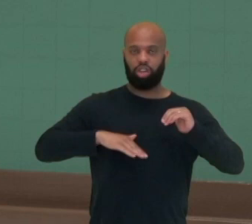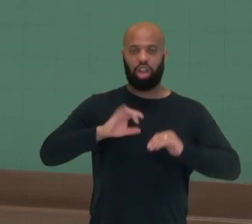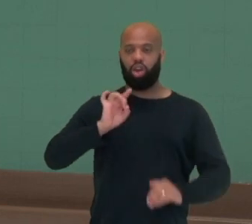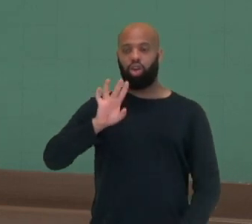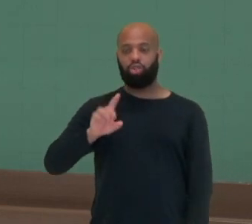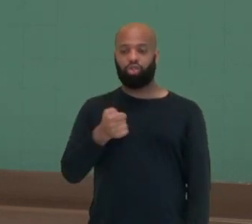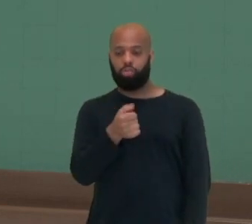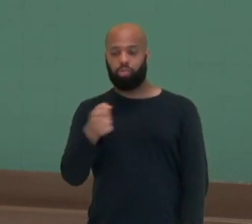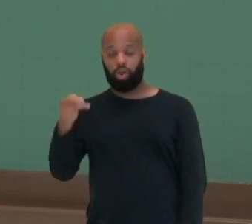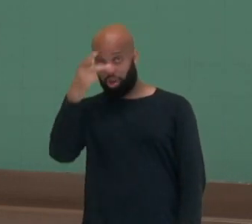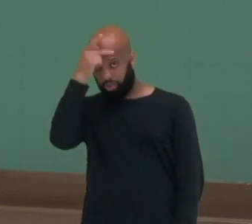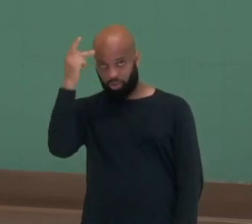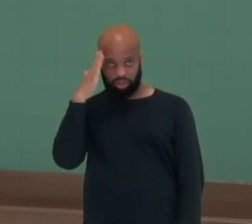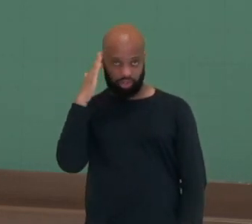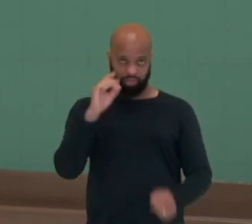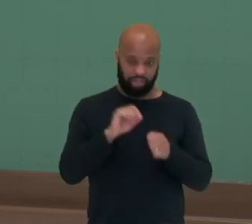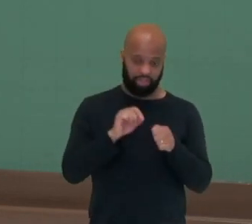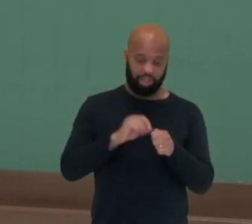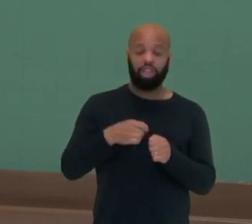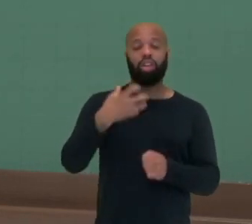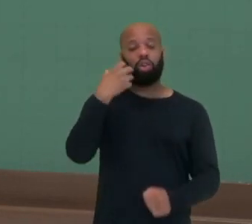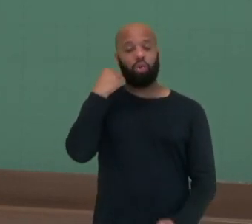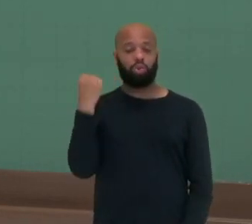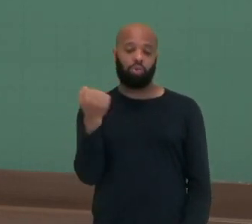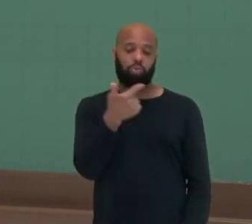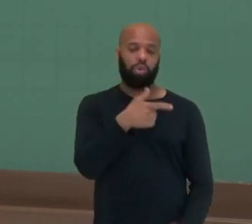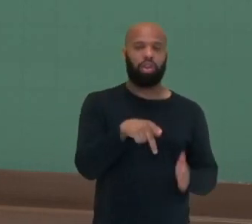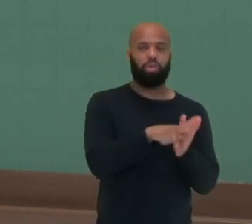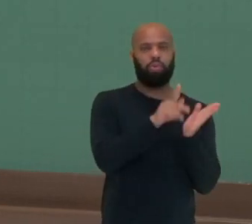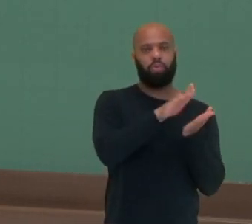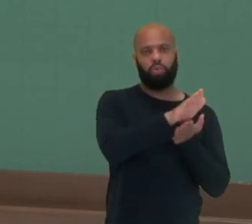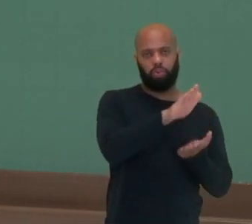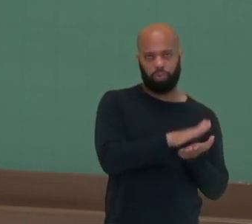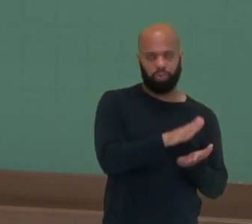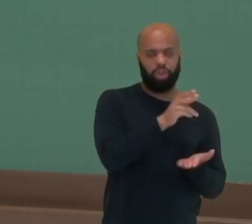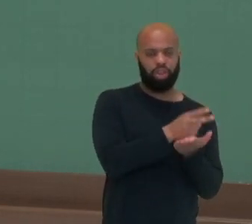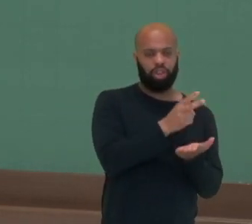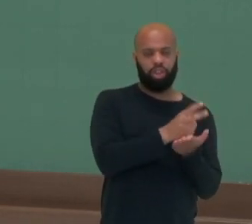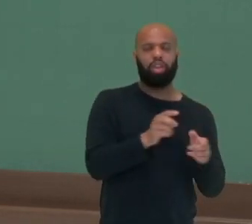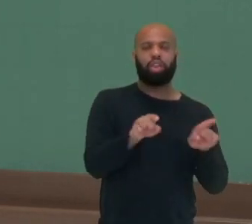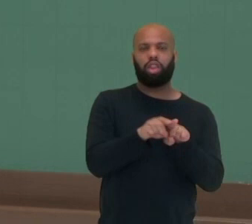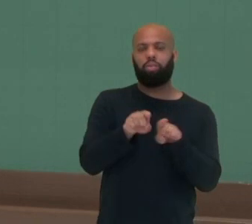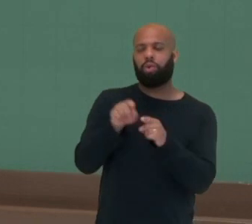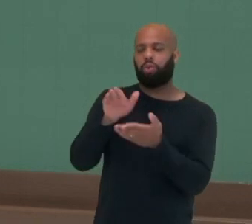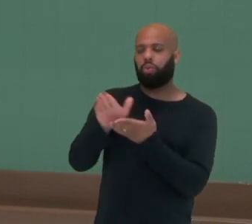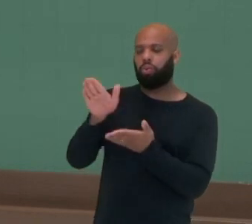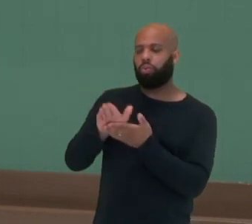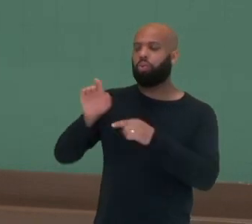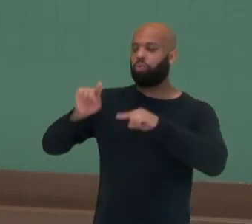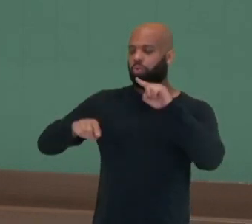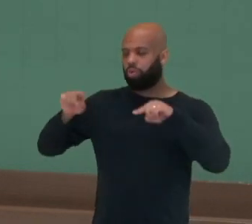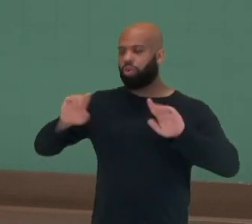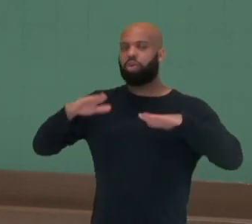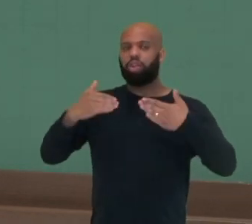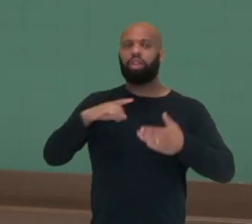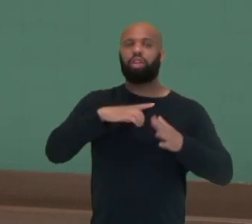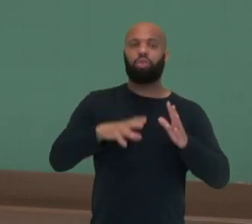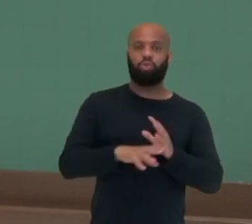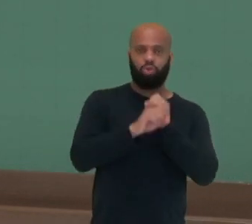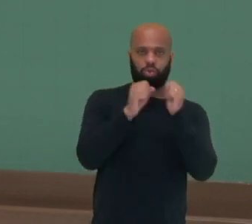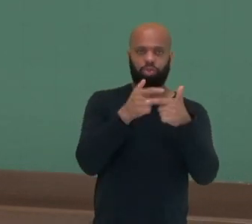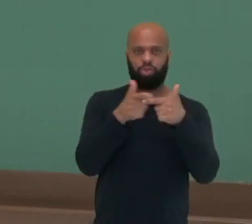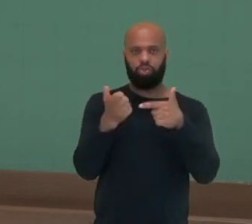vai ser muito maior em relação aos custos fixos e aos custos variáveis. A média normal, que a